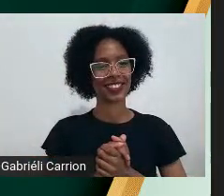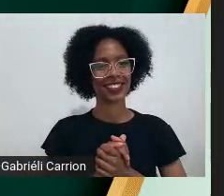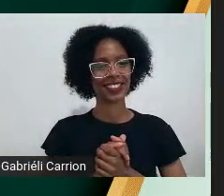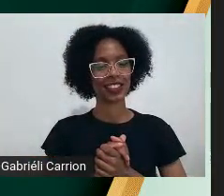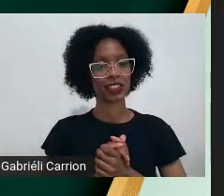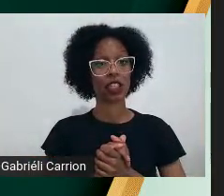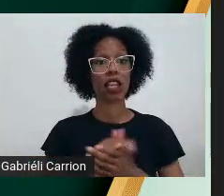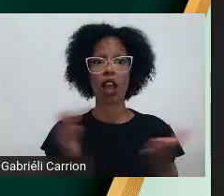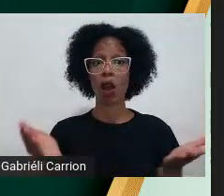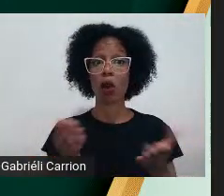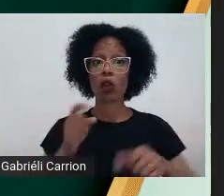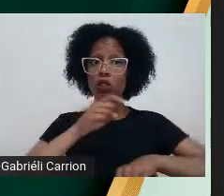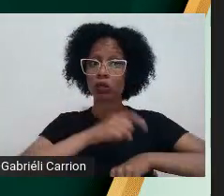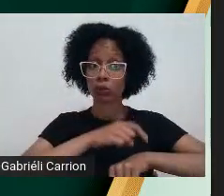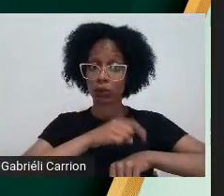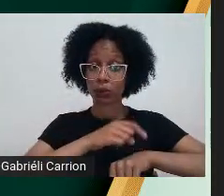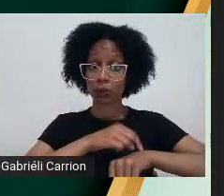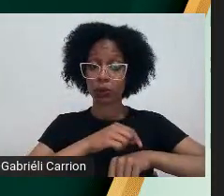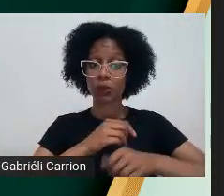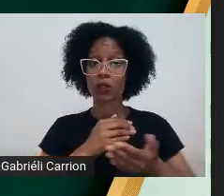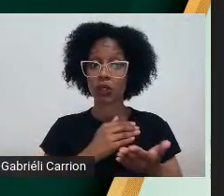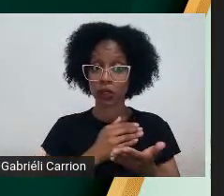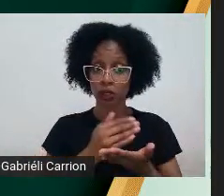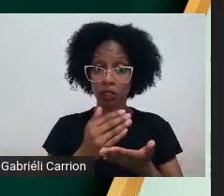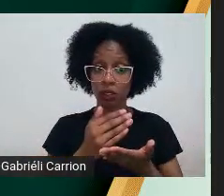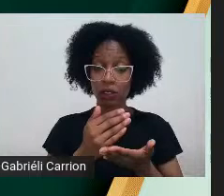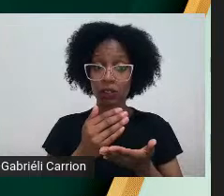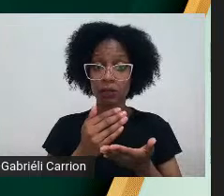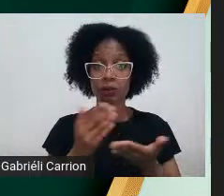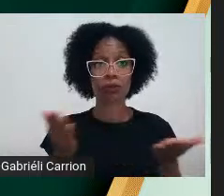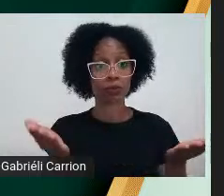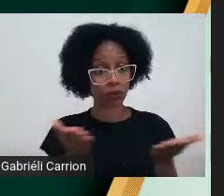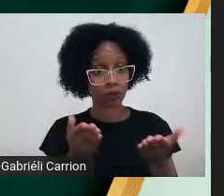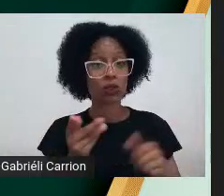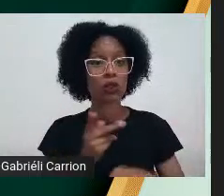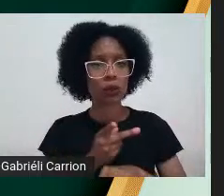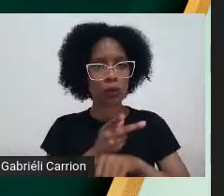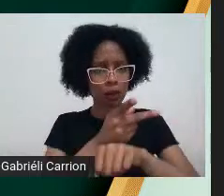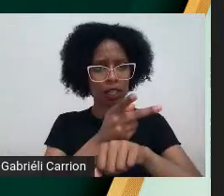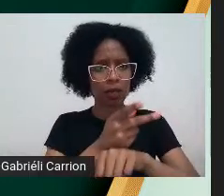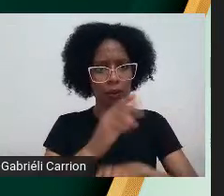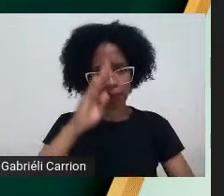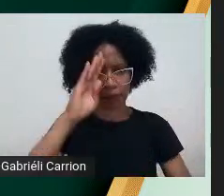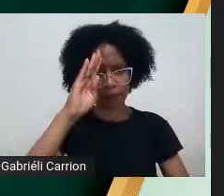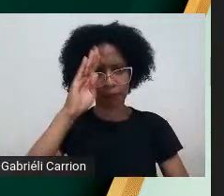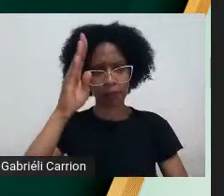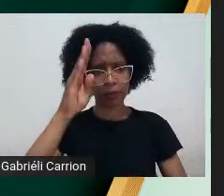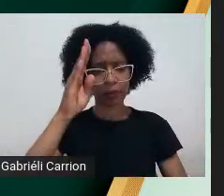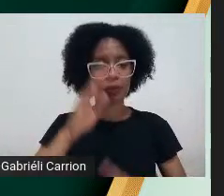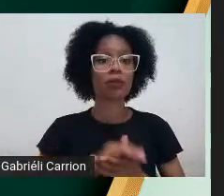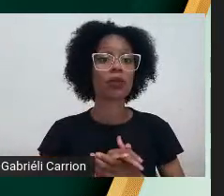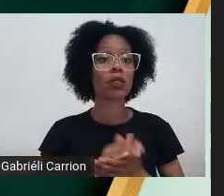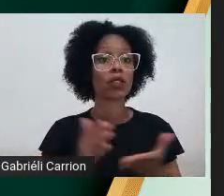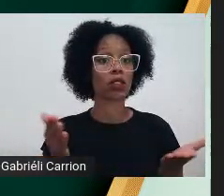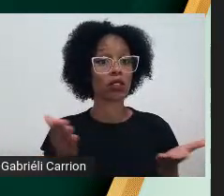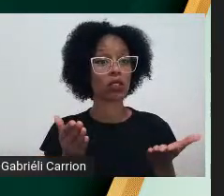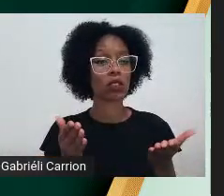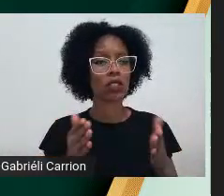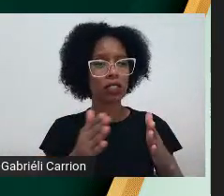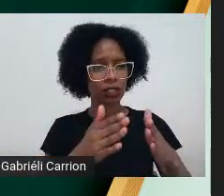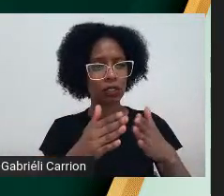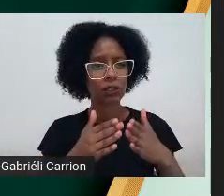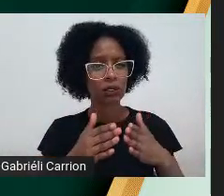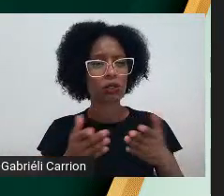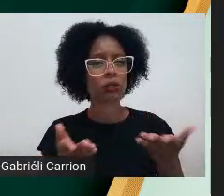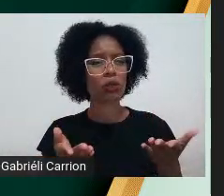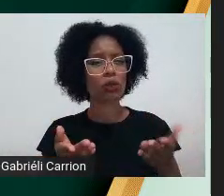Neste momento, procederemos à entrega do prêmio de aluno destaque concedido pelo Conselho Regional de Química